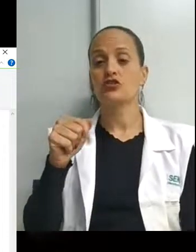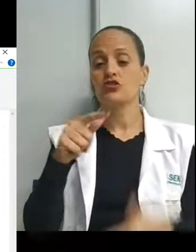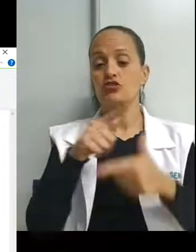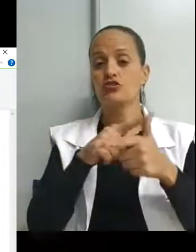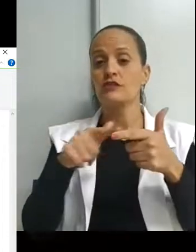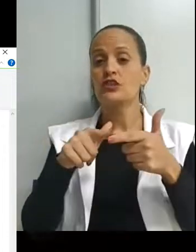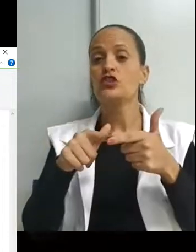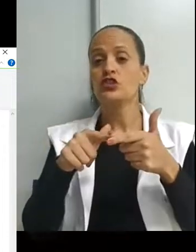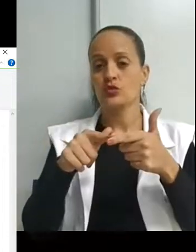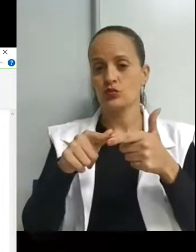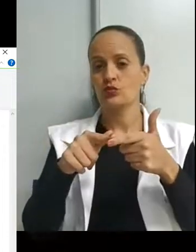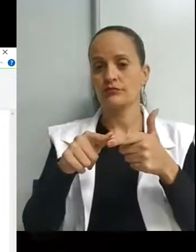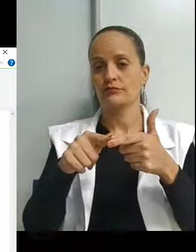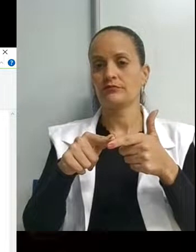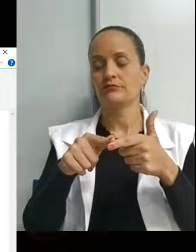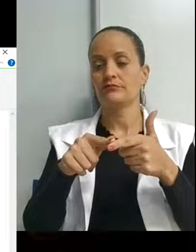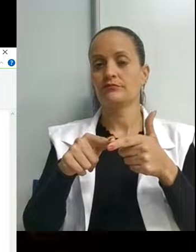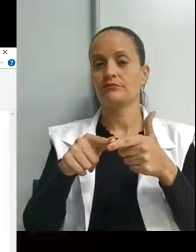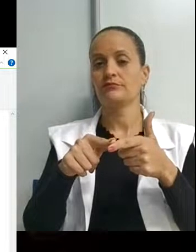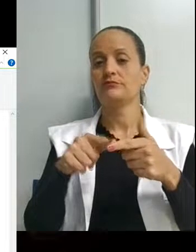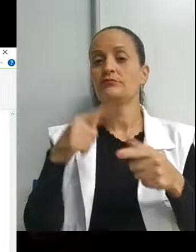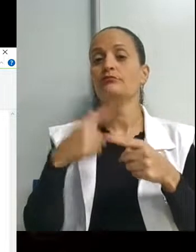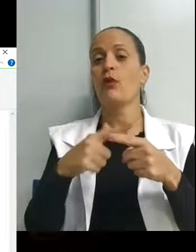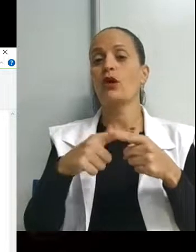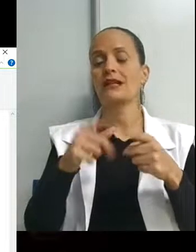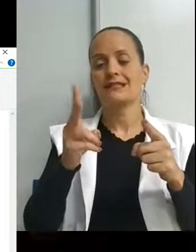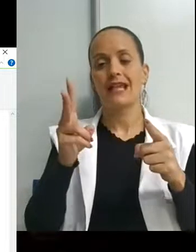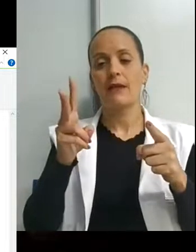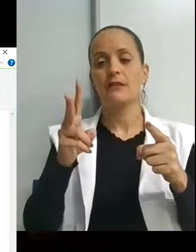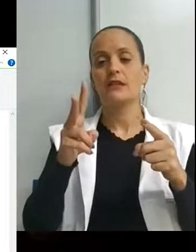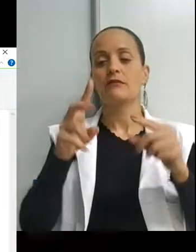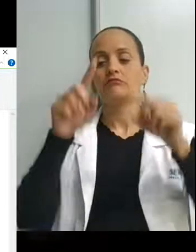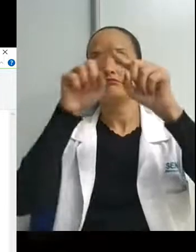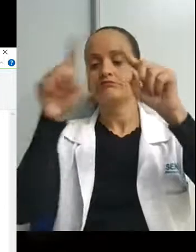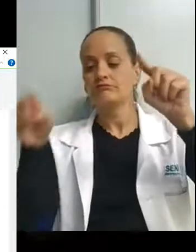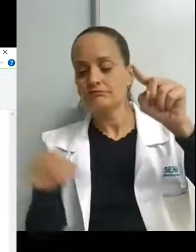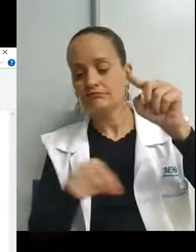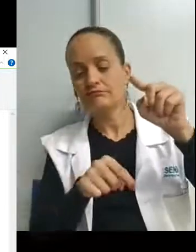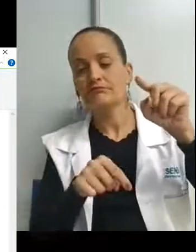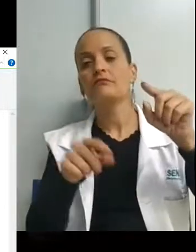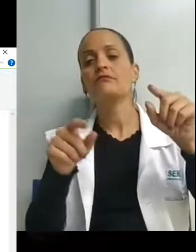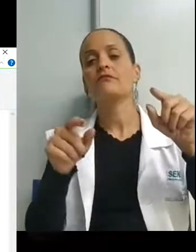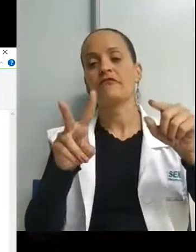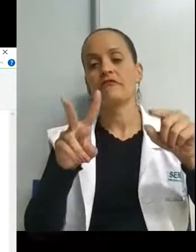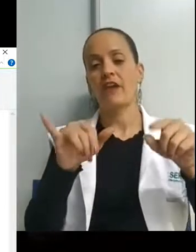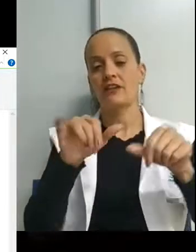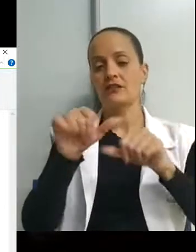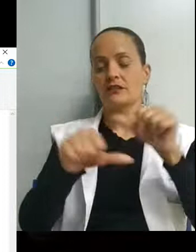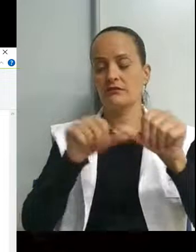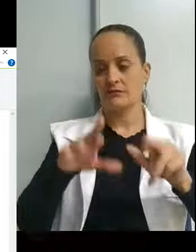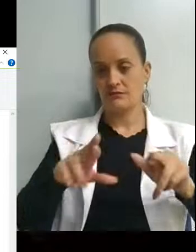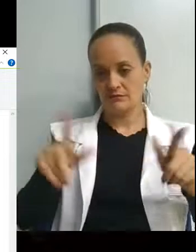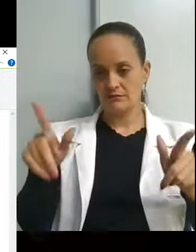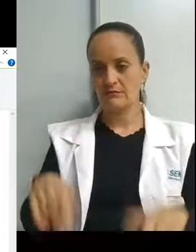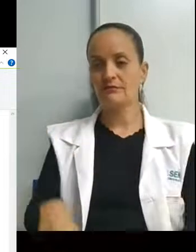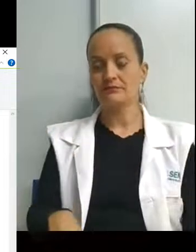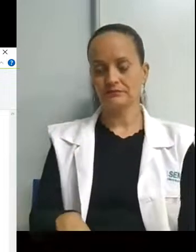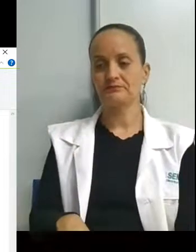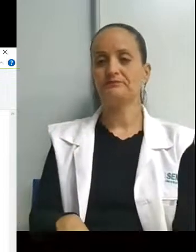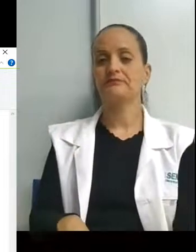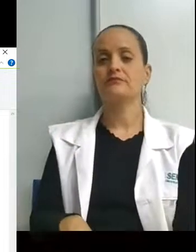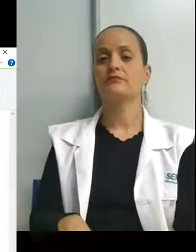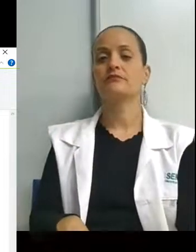estão multiplicando a resistência, eu passo eles para o outro lado dividindo, né? Então, a fórmula final fica sendo essa aqui, certo?